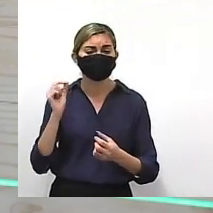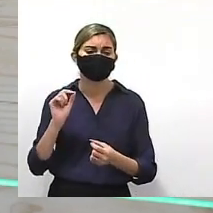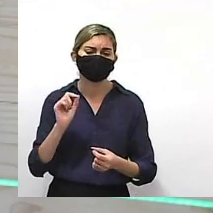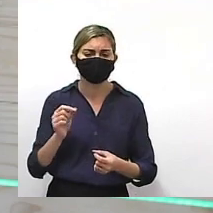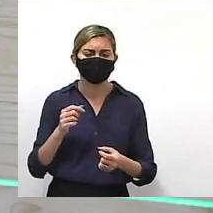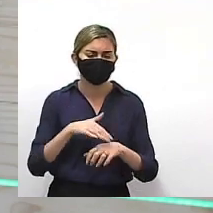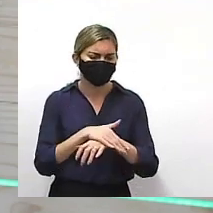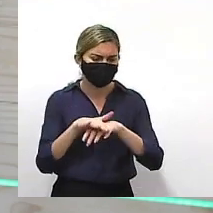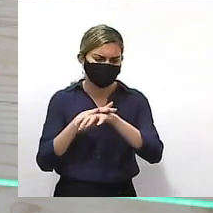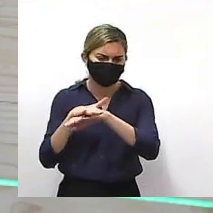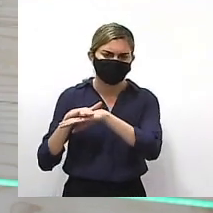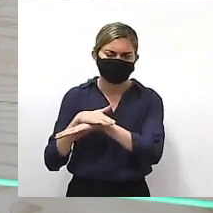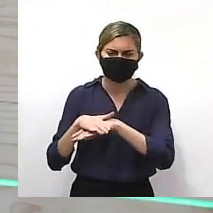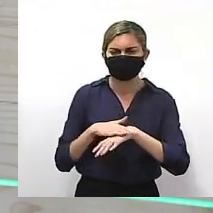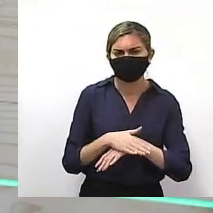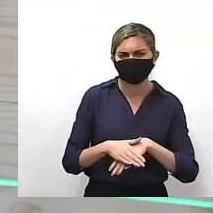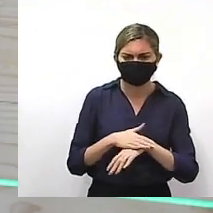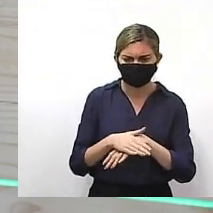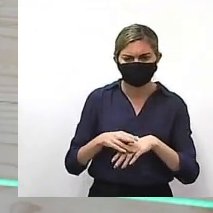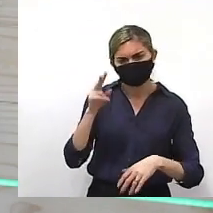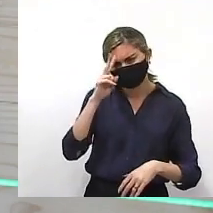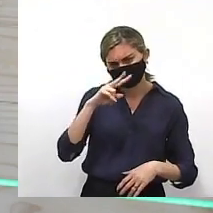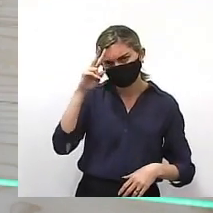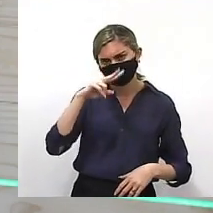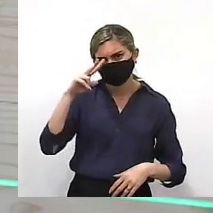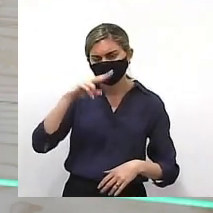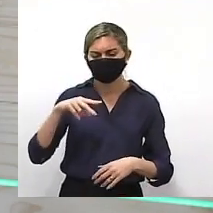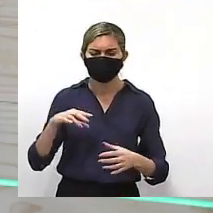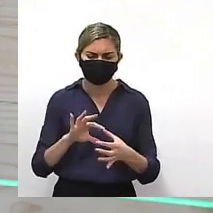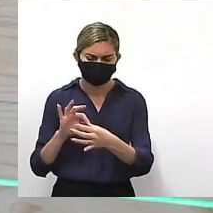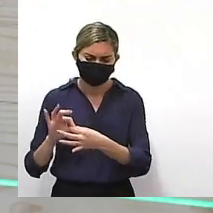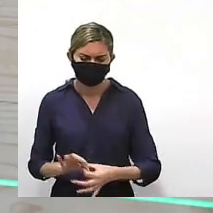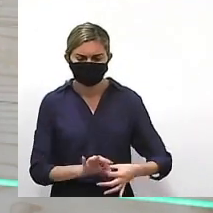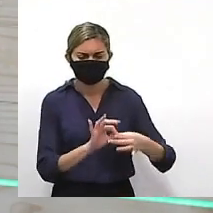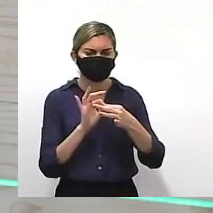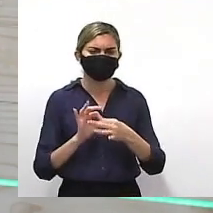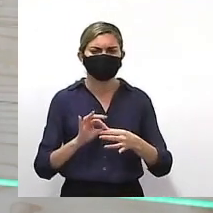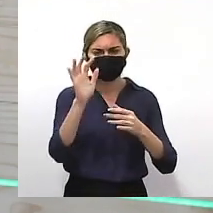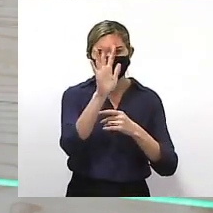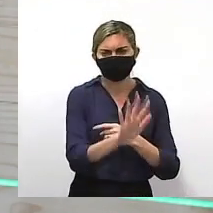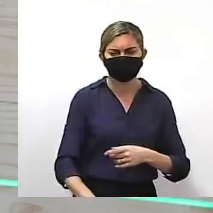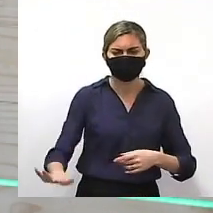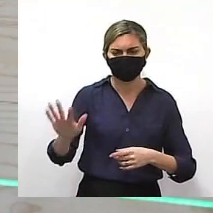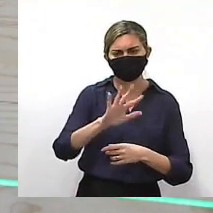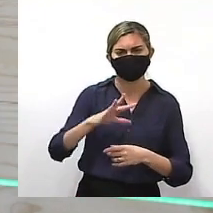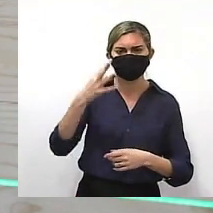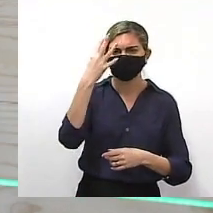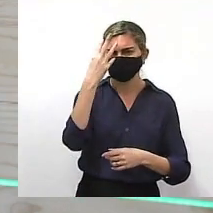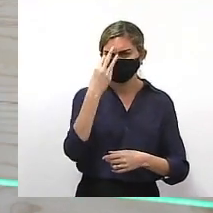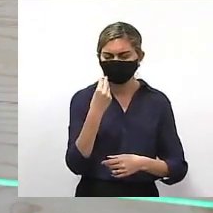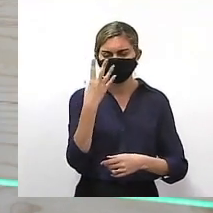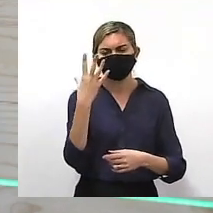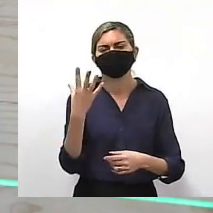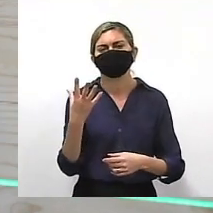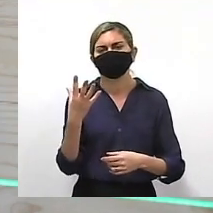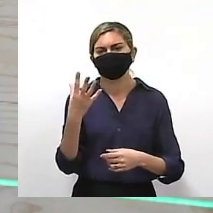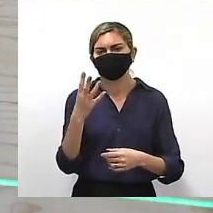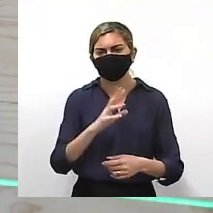possa conversar sobre histórias que unem a imagem, a fotografia